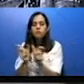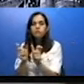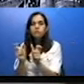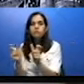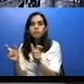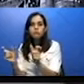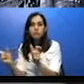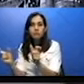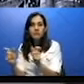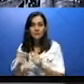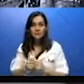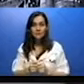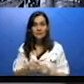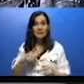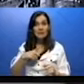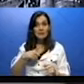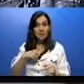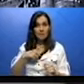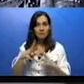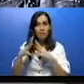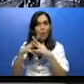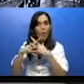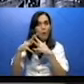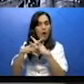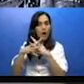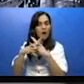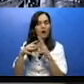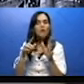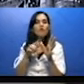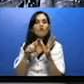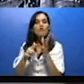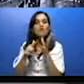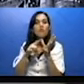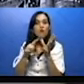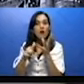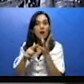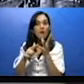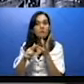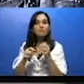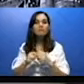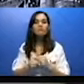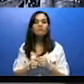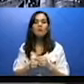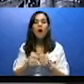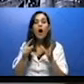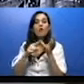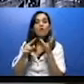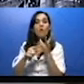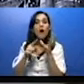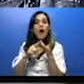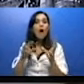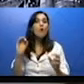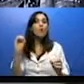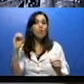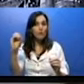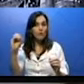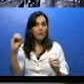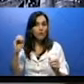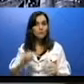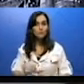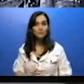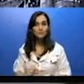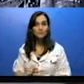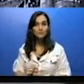temos consoante e vogal e nós temos só a vogal a letrinha o nós